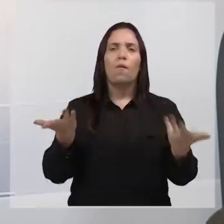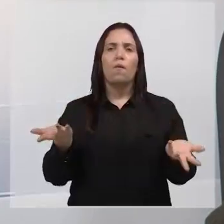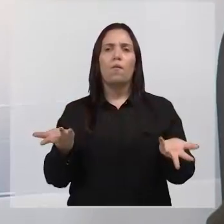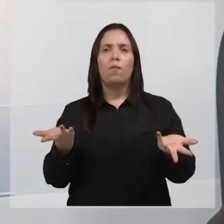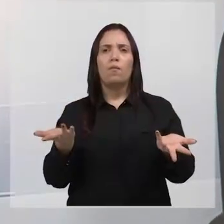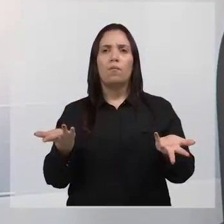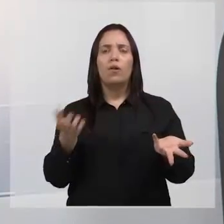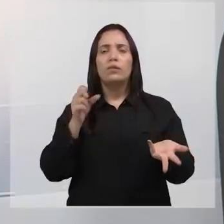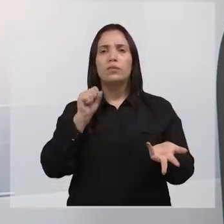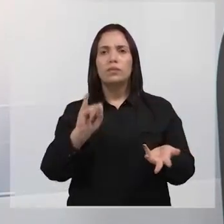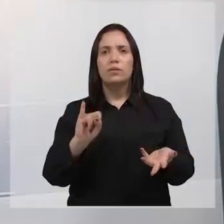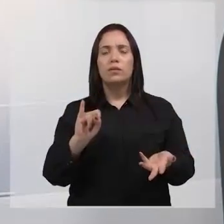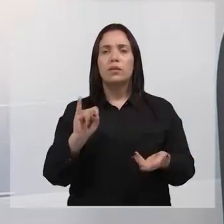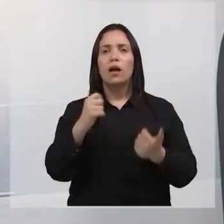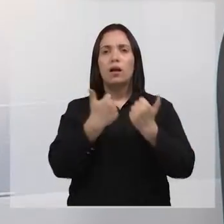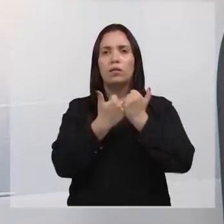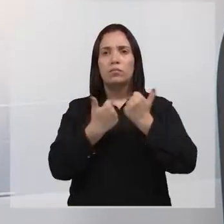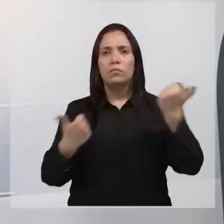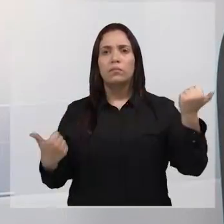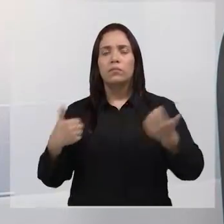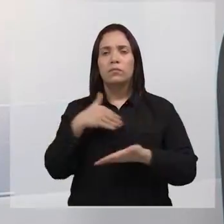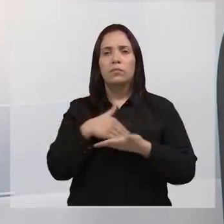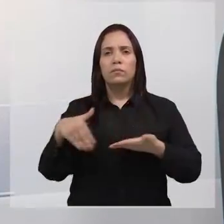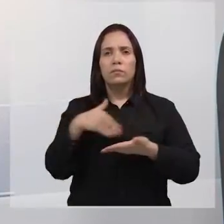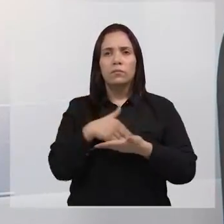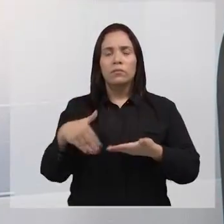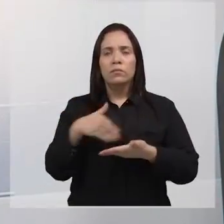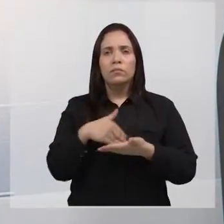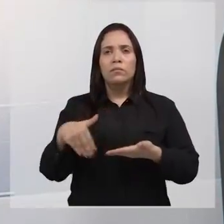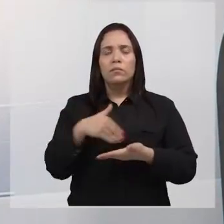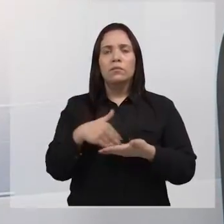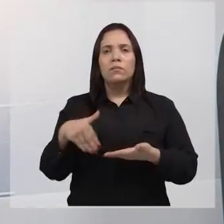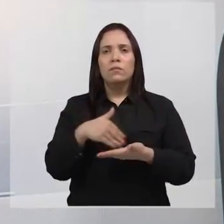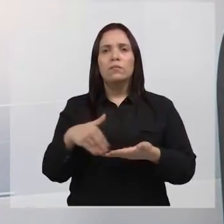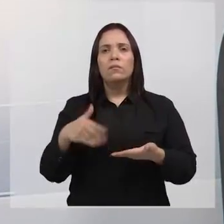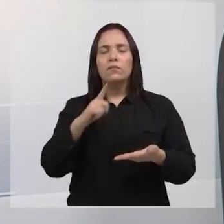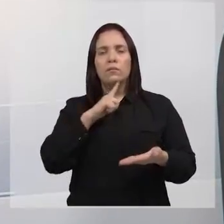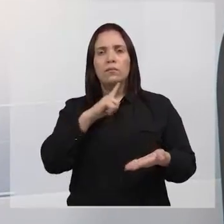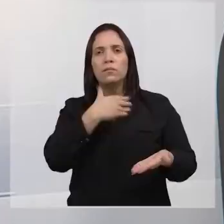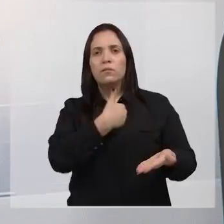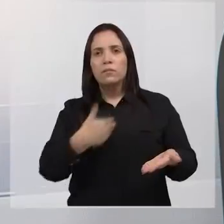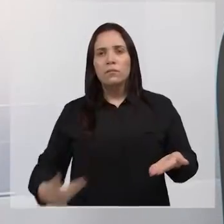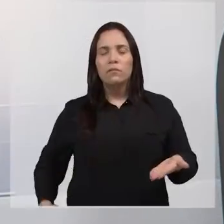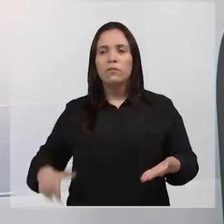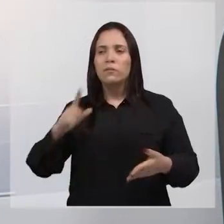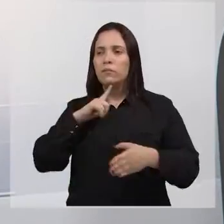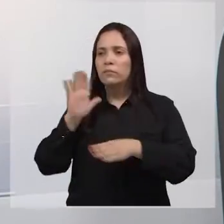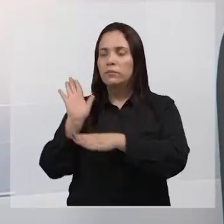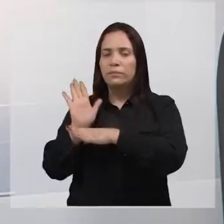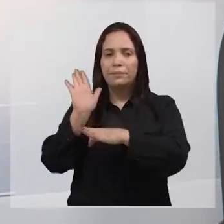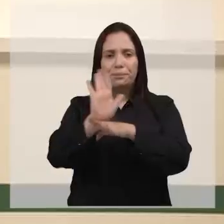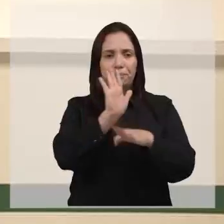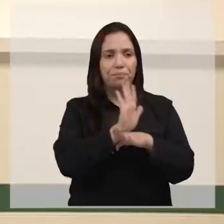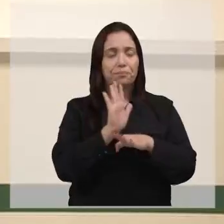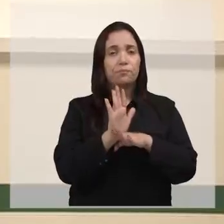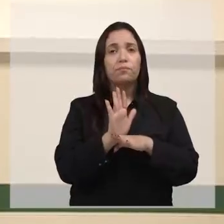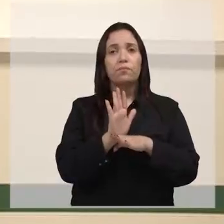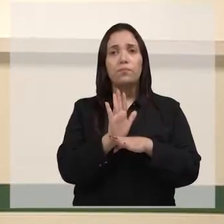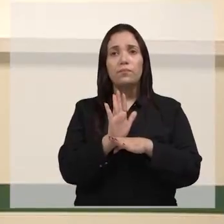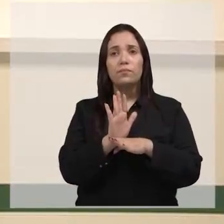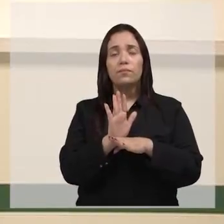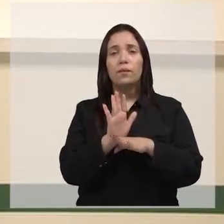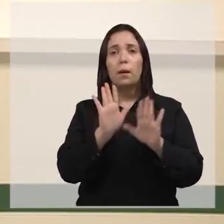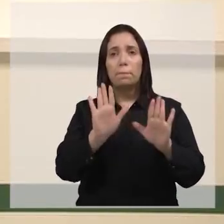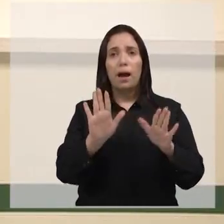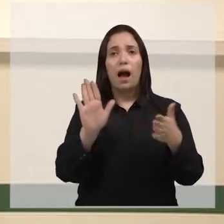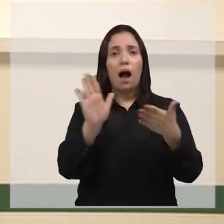se o chefe de Estado ou o chefe do Executivo estava usando o dinheiro para o bem da nação, investigar Não, mas esse empresário. fórum privilegiado foi esticado